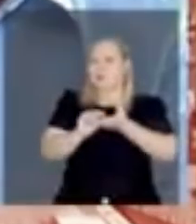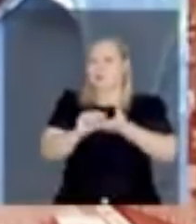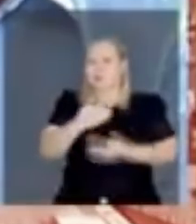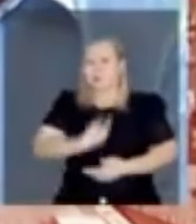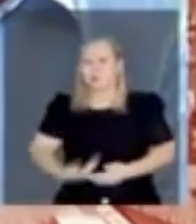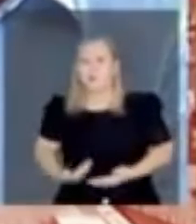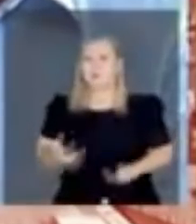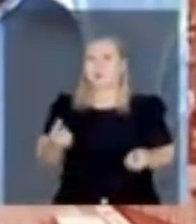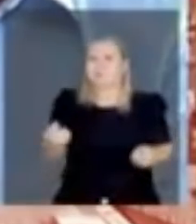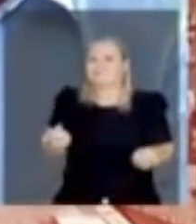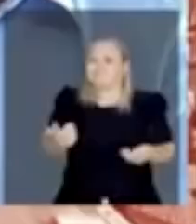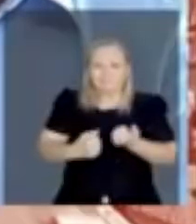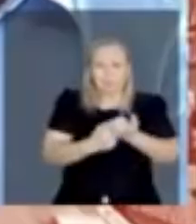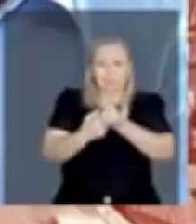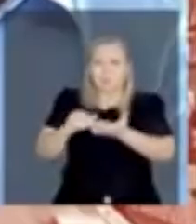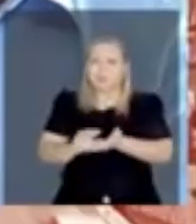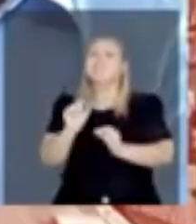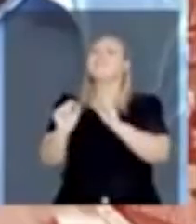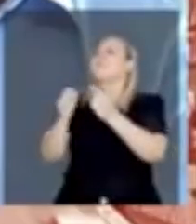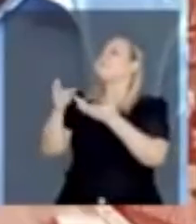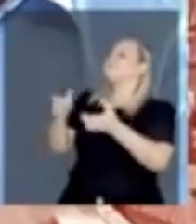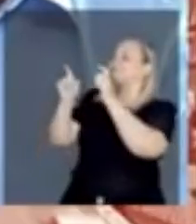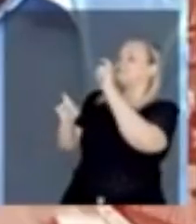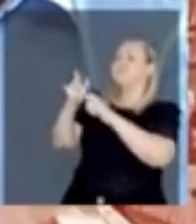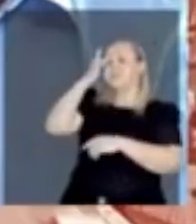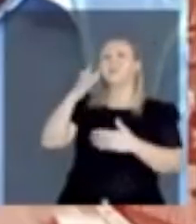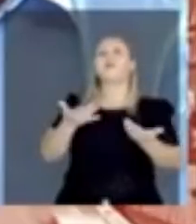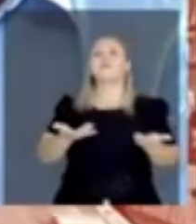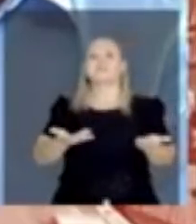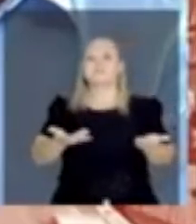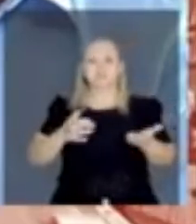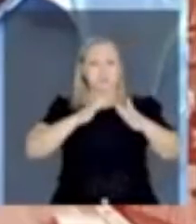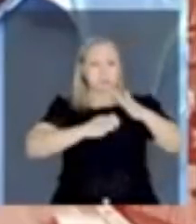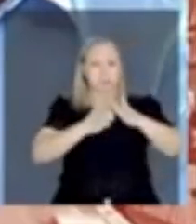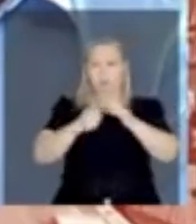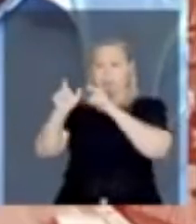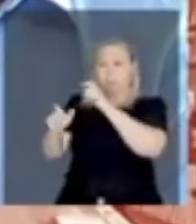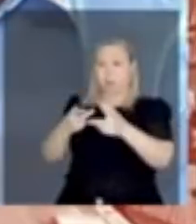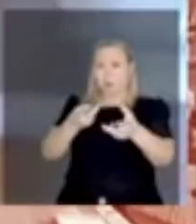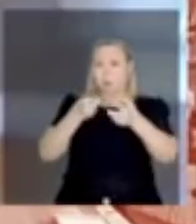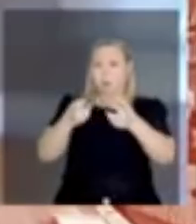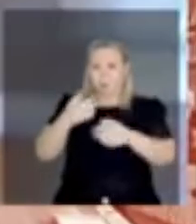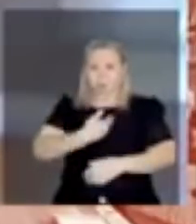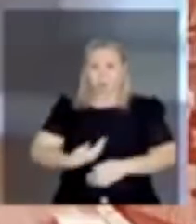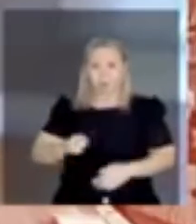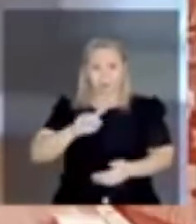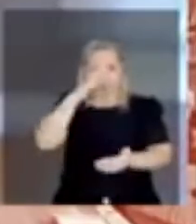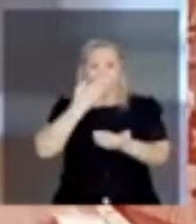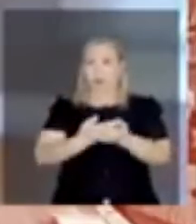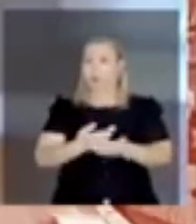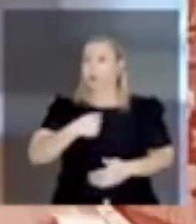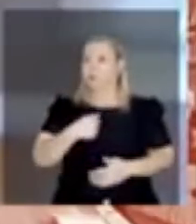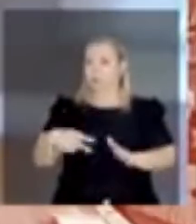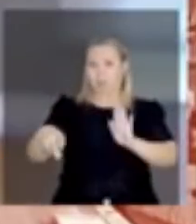virou um puxa-saco oficial do Lula. Virou um puxa-saco oficial do Lula. Lógico, sempre